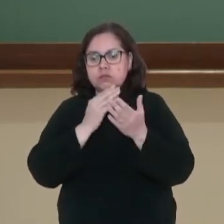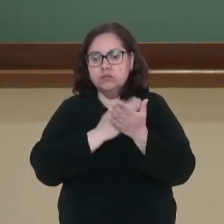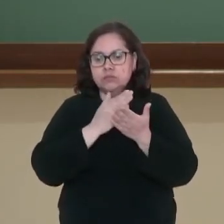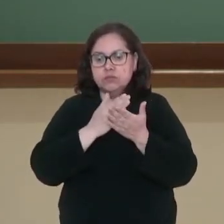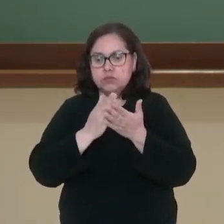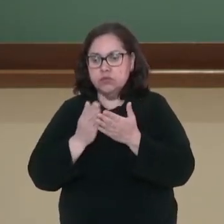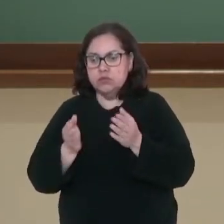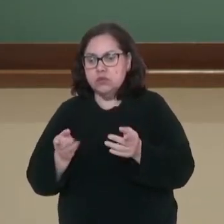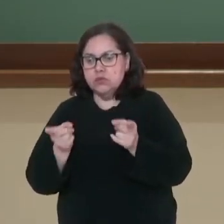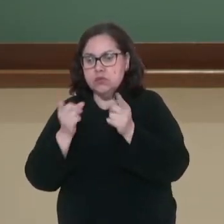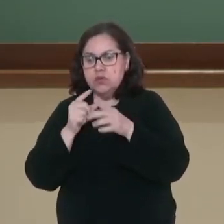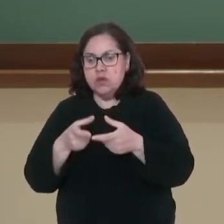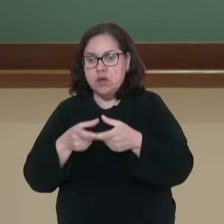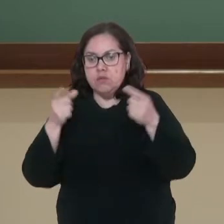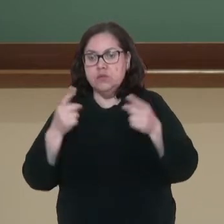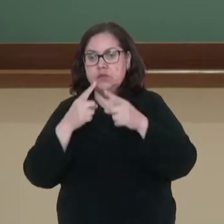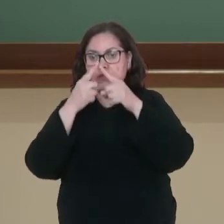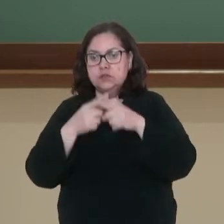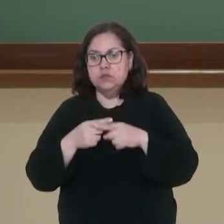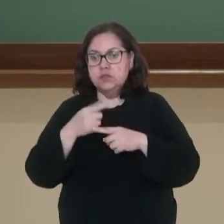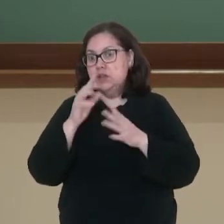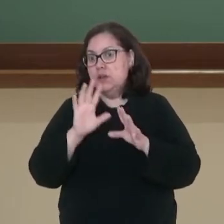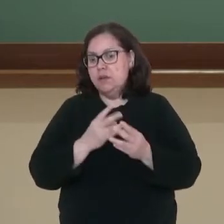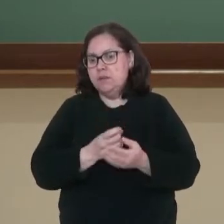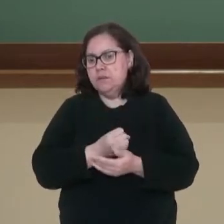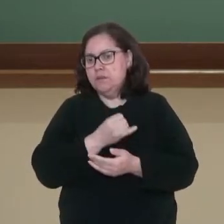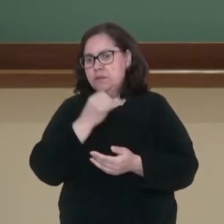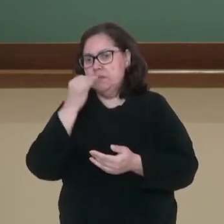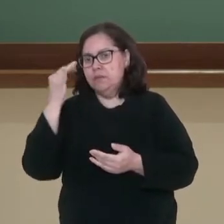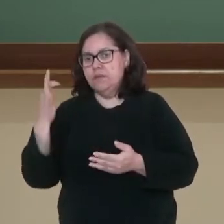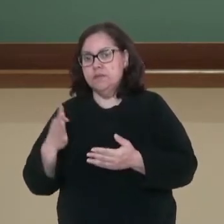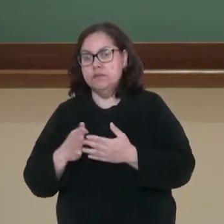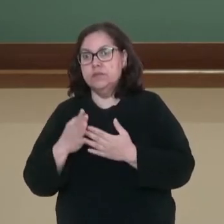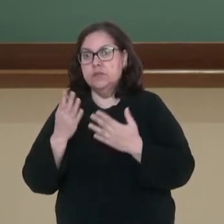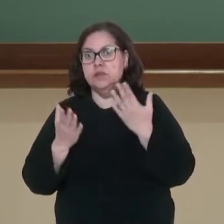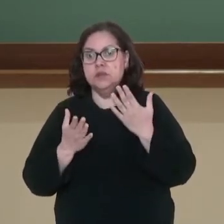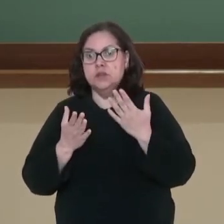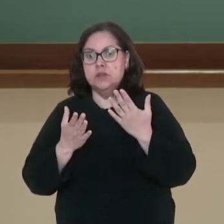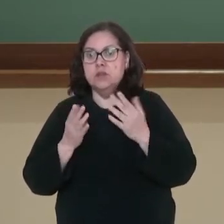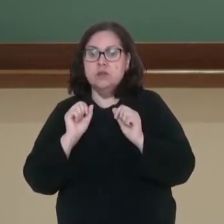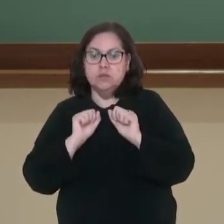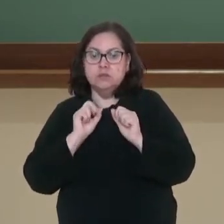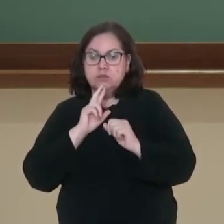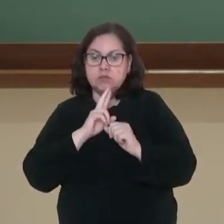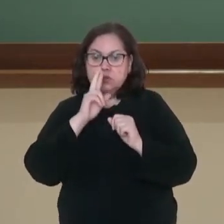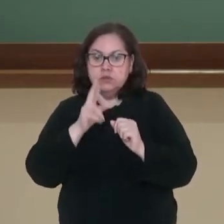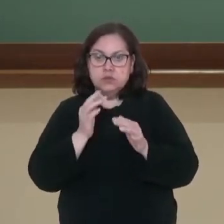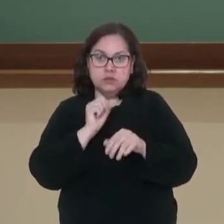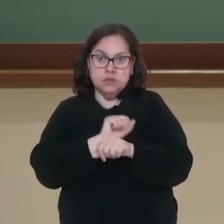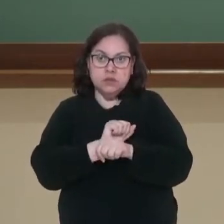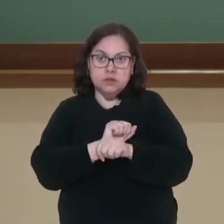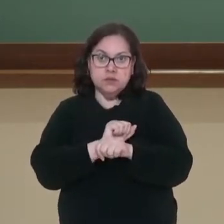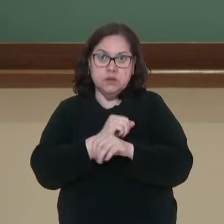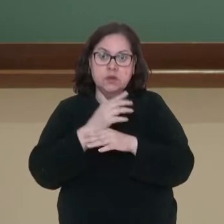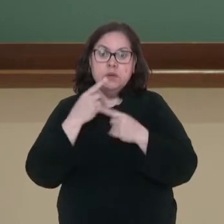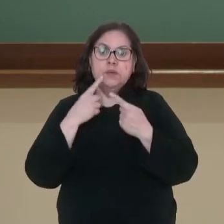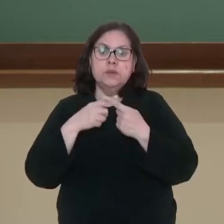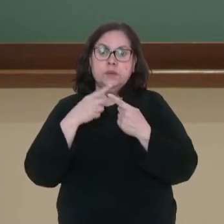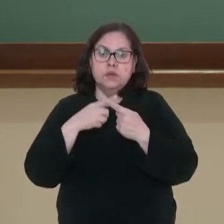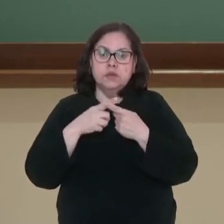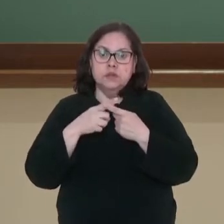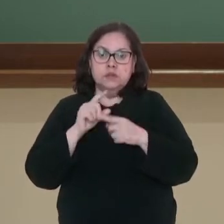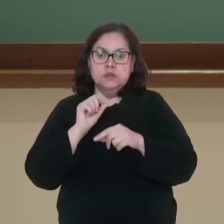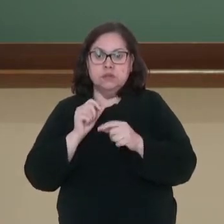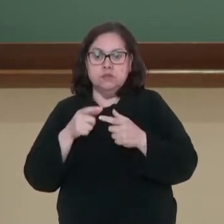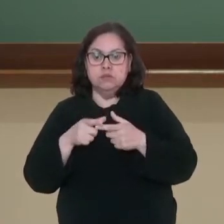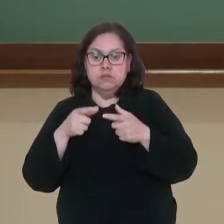os cromossomos, você aumentou às vezes, centenas de vezes, esse resultado esperado. Por quê? Você está